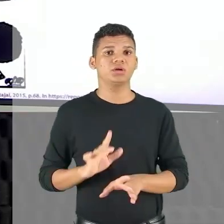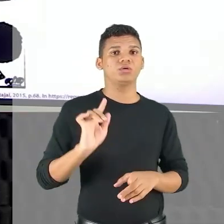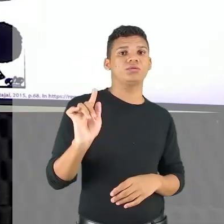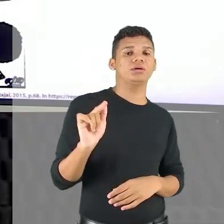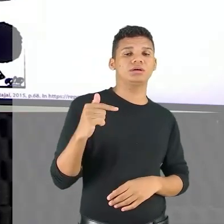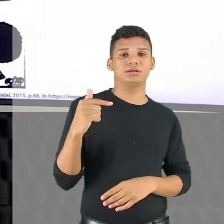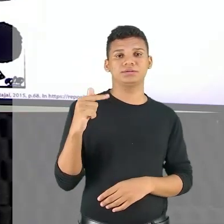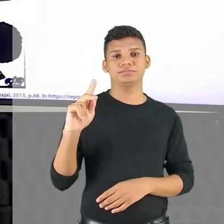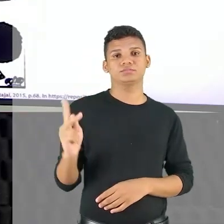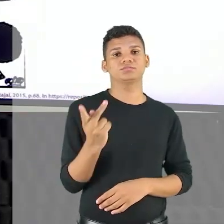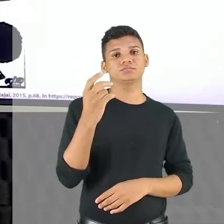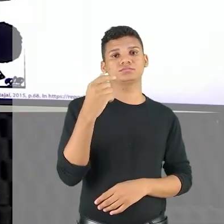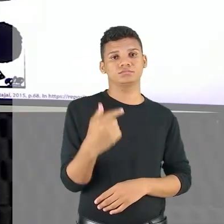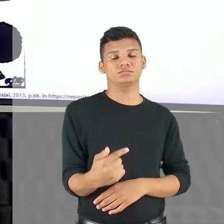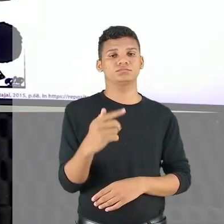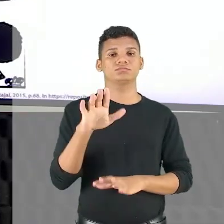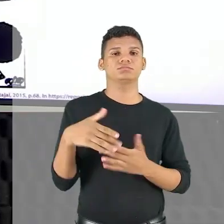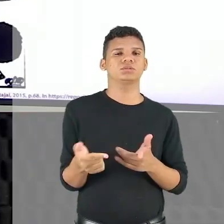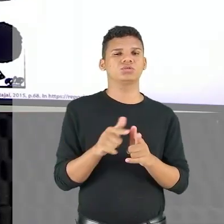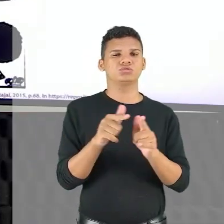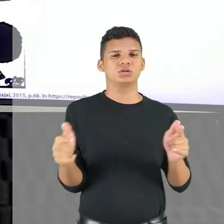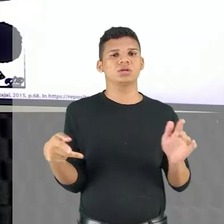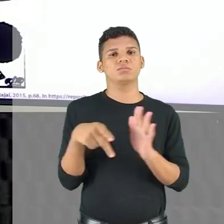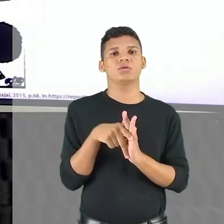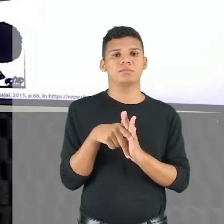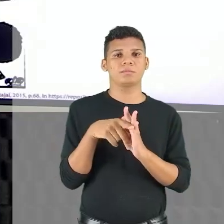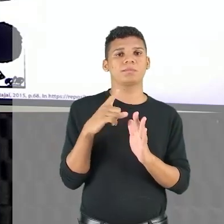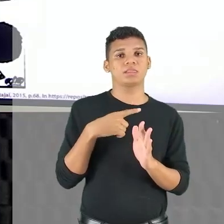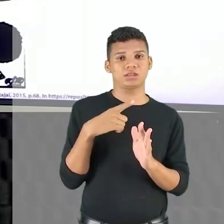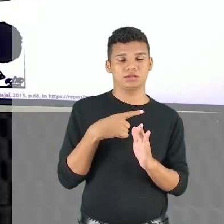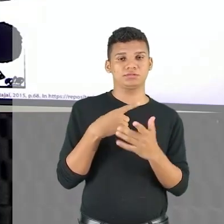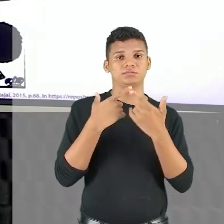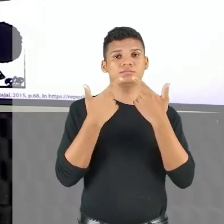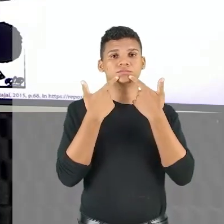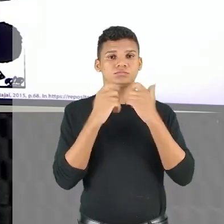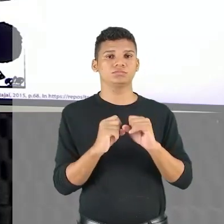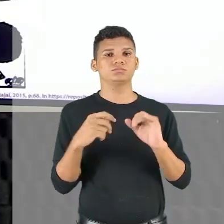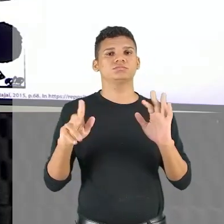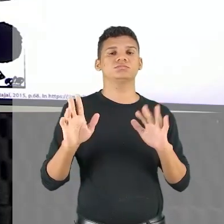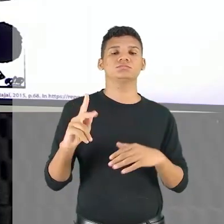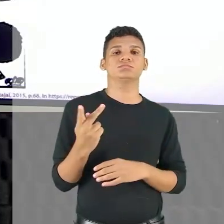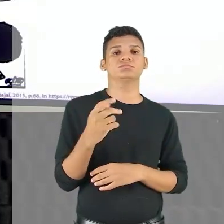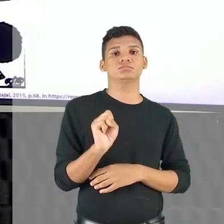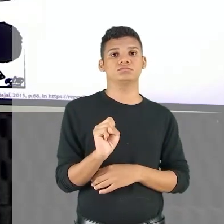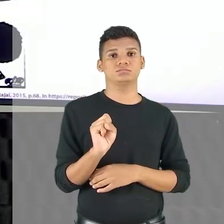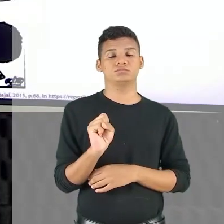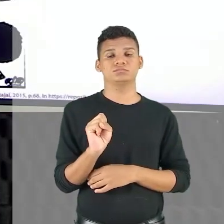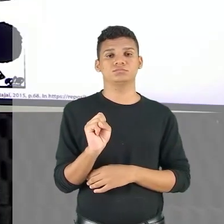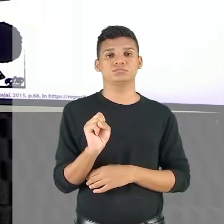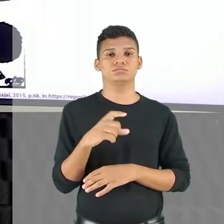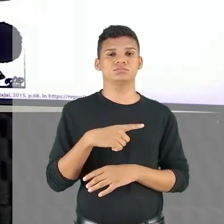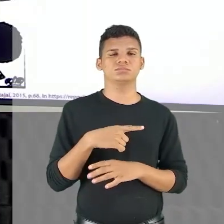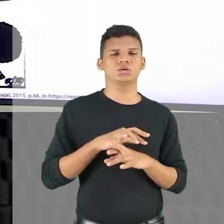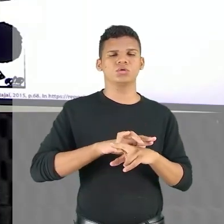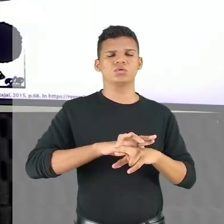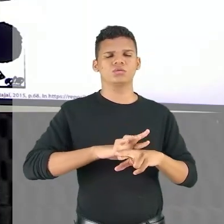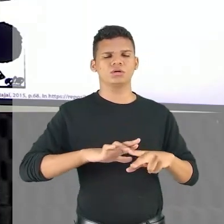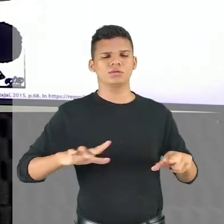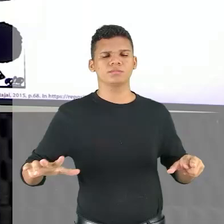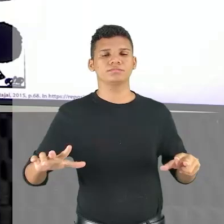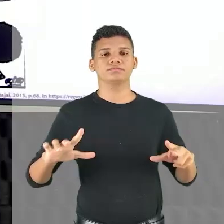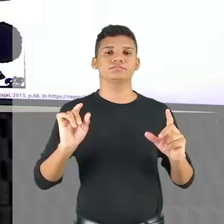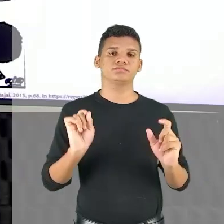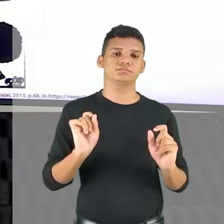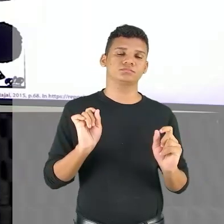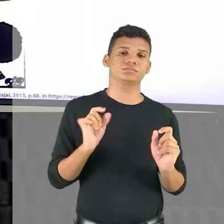o gênero textual, os estilos linguísticos, né? E o H8, aí as divergências